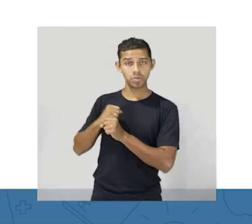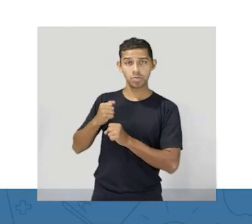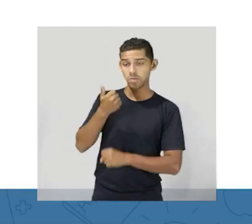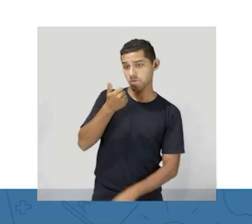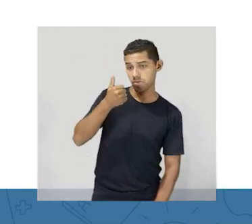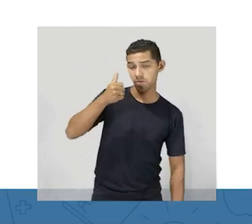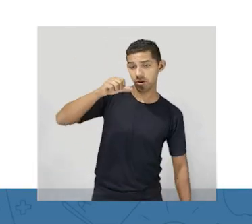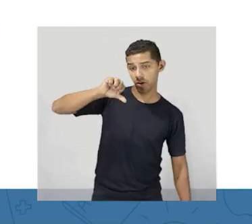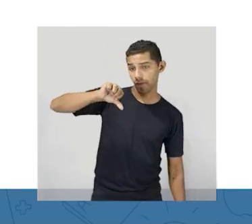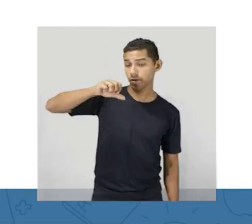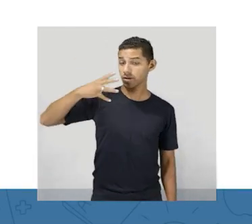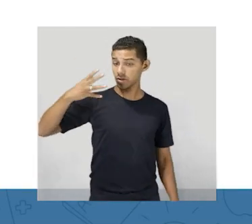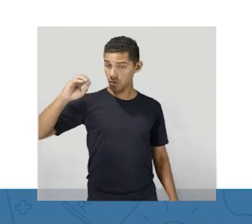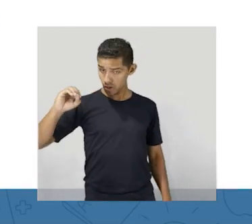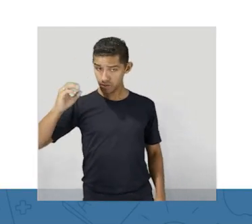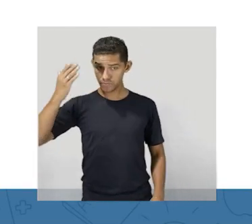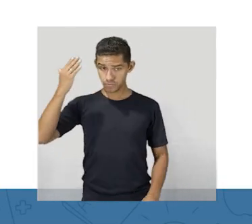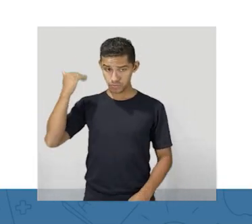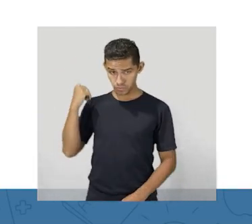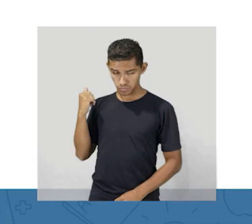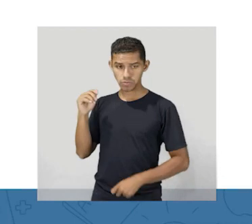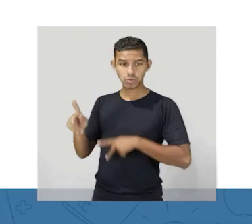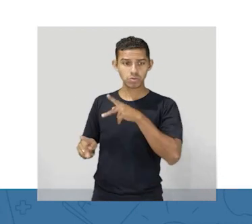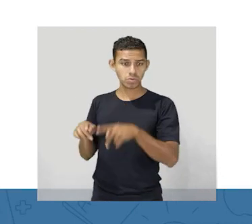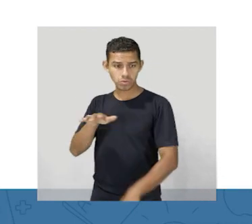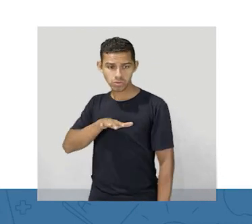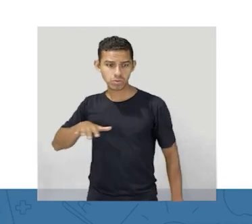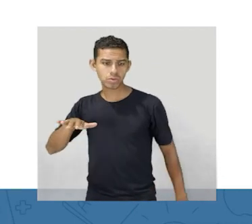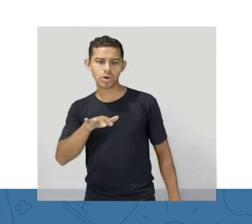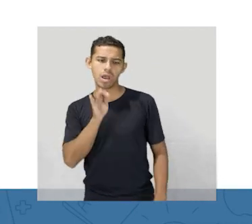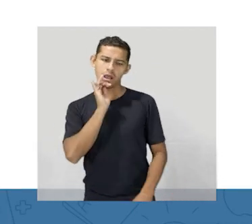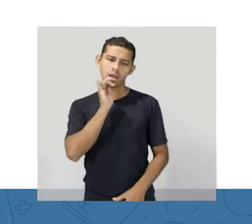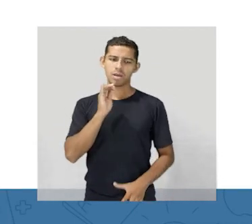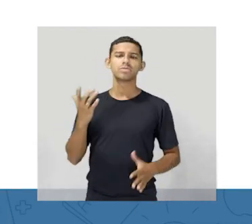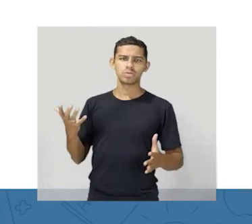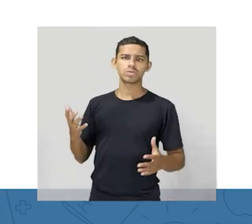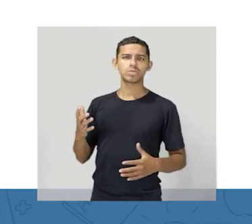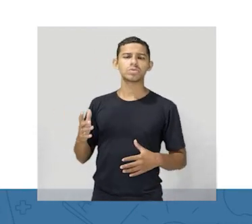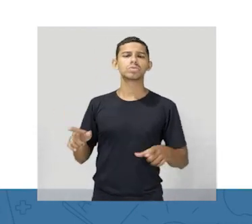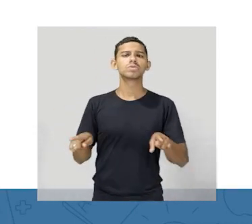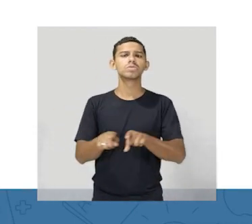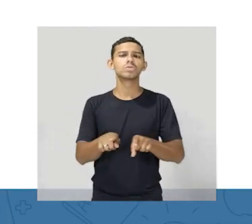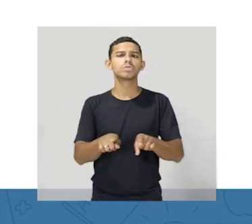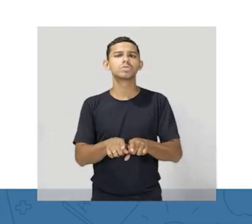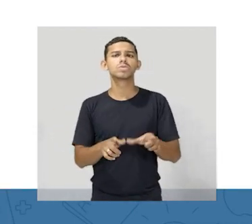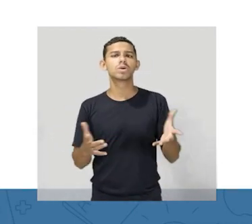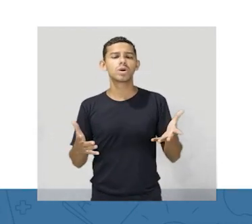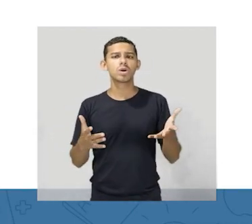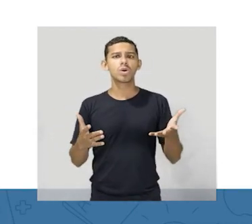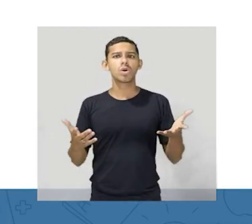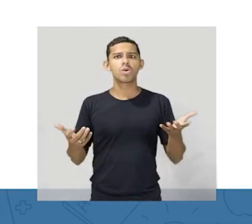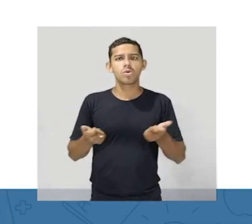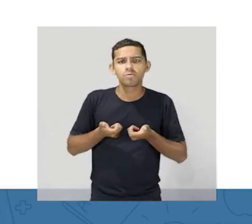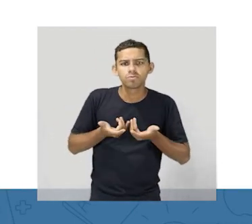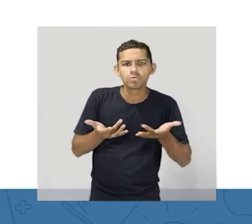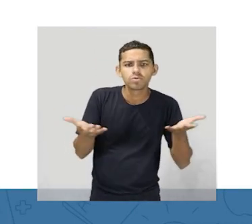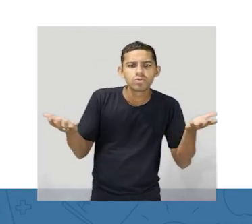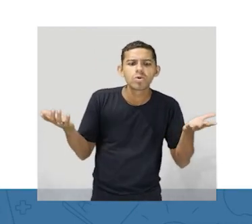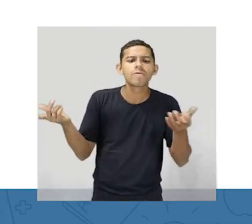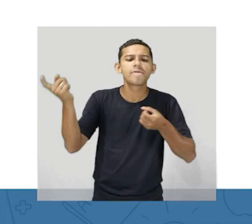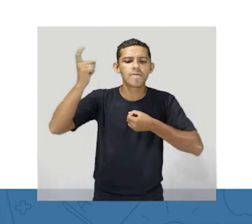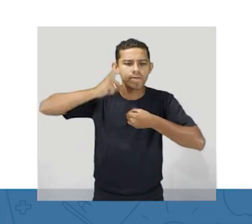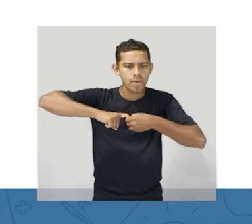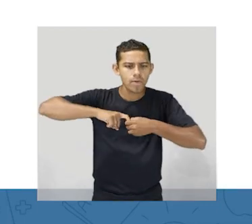muçulmanos. Existe um processo histórico por trás, a questão da diáspora judaica, do sionismo, tá certo? Que foi um movimento que defendeu a